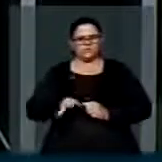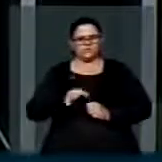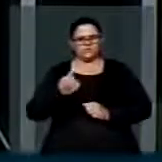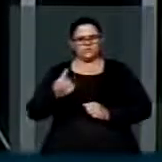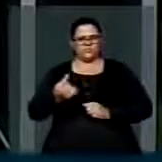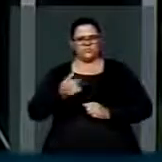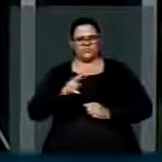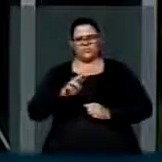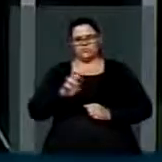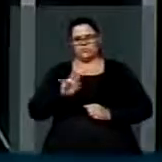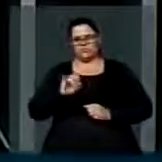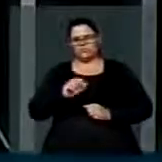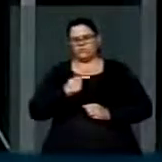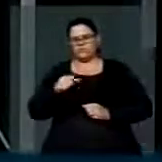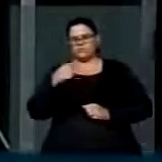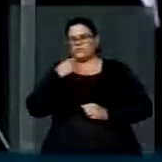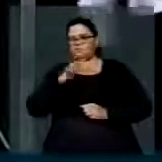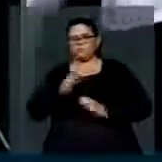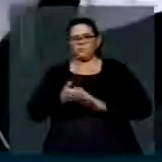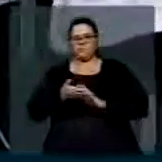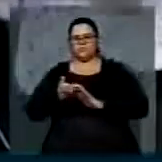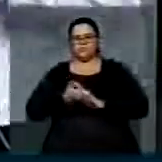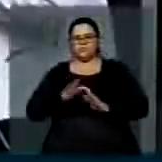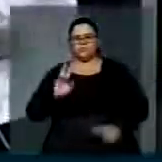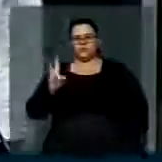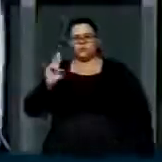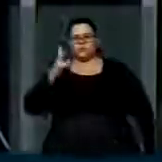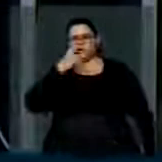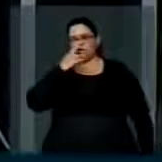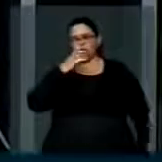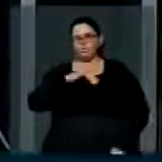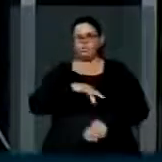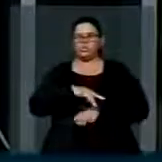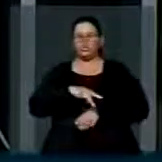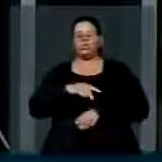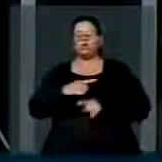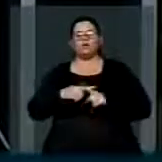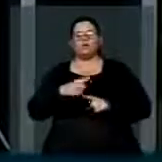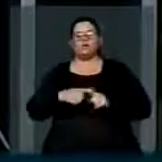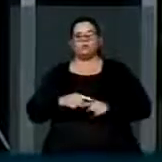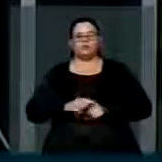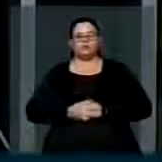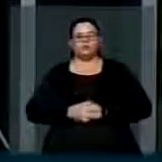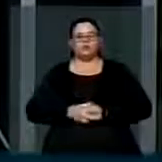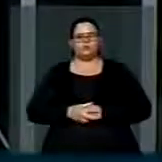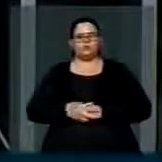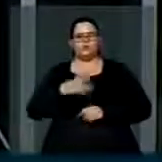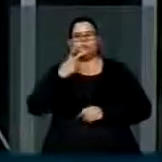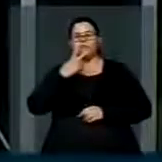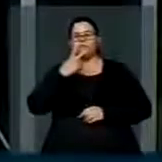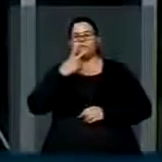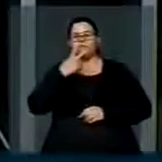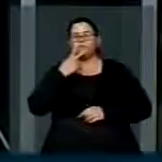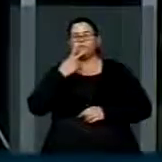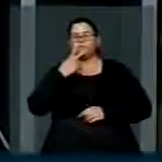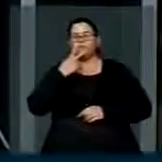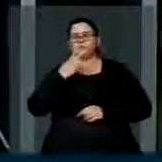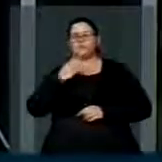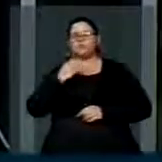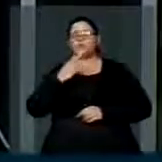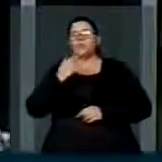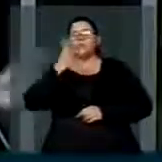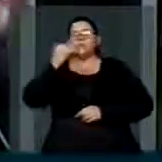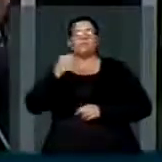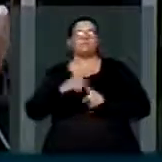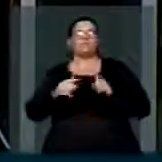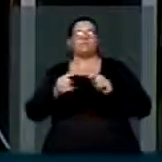previsão sequer. Deixa o mercado atônito quando lança a mão de sua costumeira verborragia. Alguns governistas poderiam